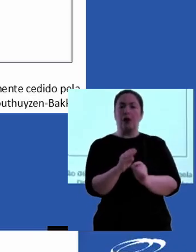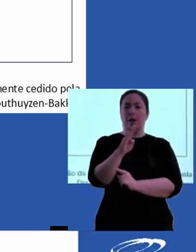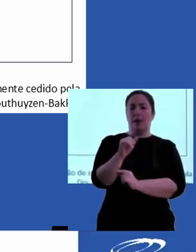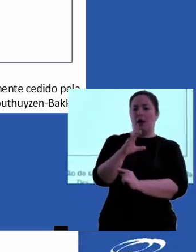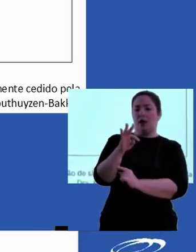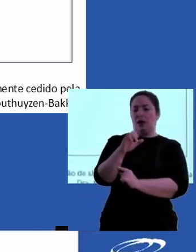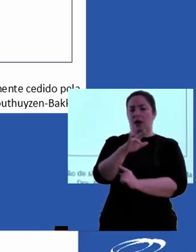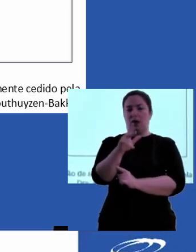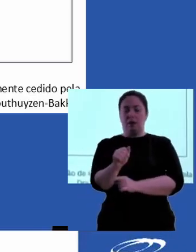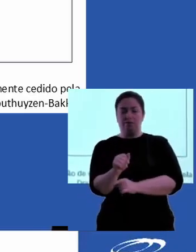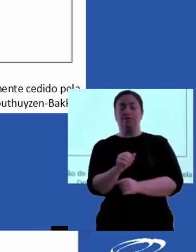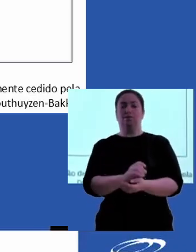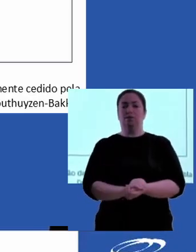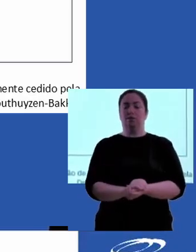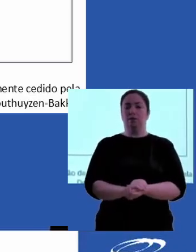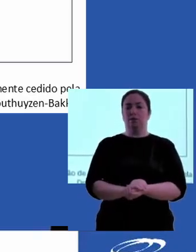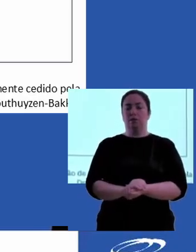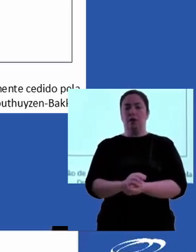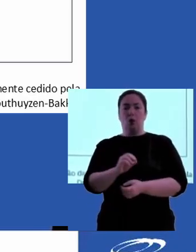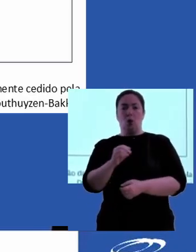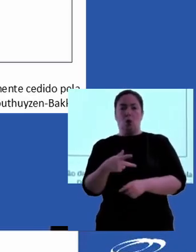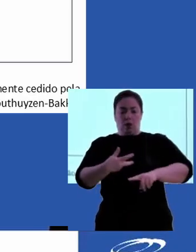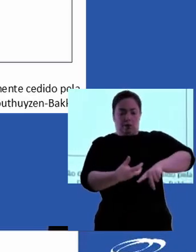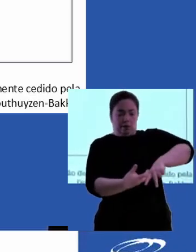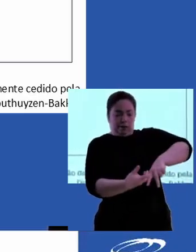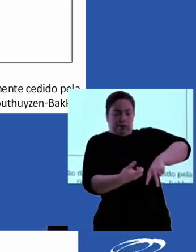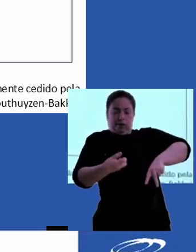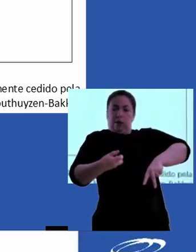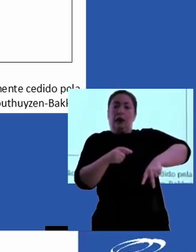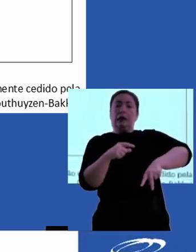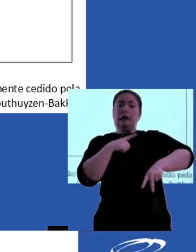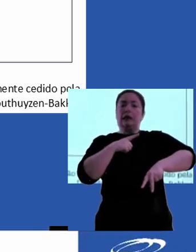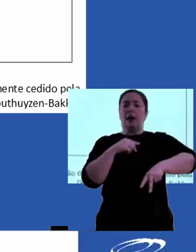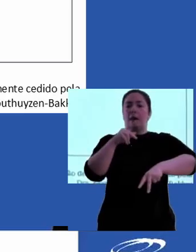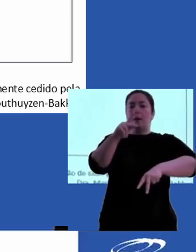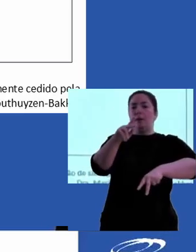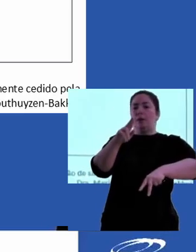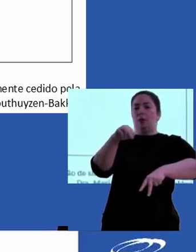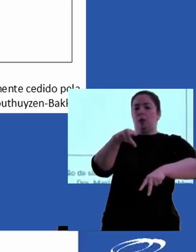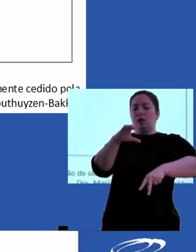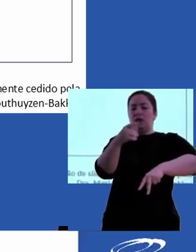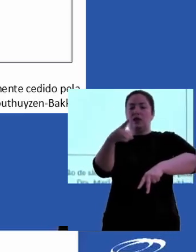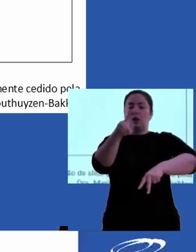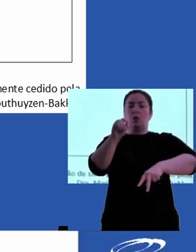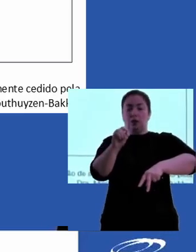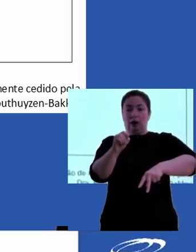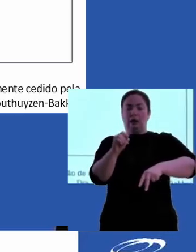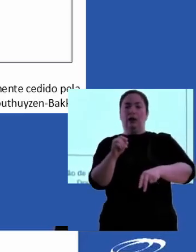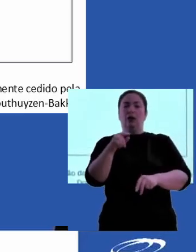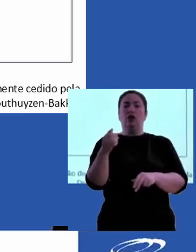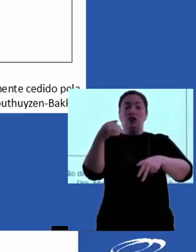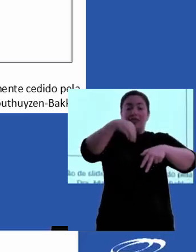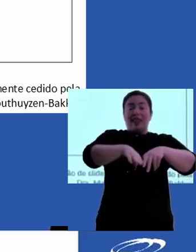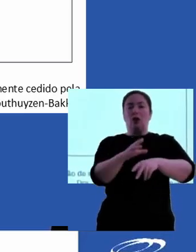ou fluido de sonicação. Então, entrando aqui o resultado de teste molecular. Exames de imagem: a cintilografia